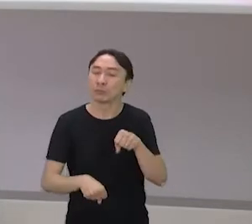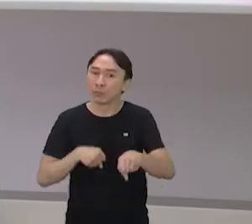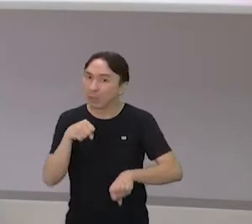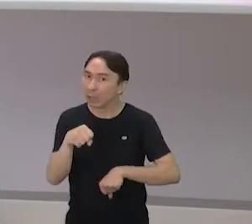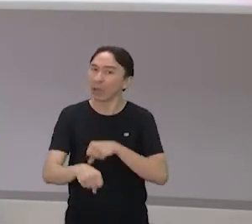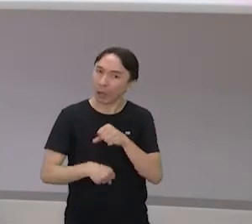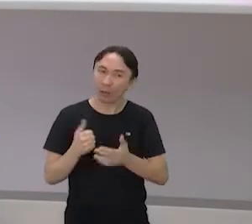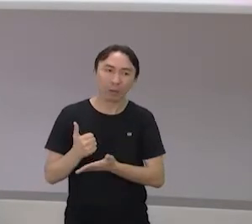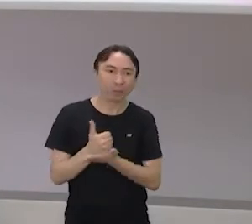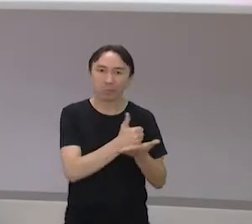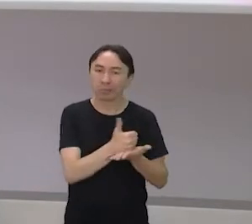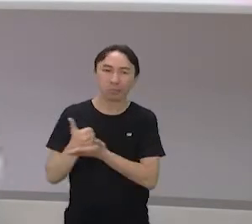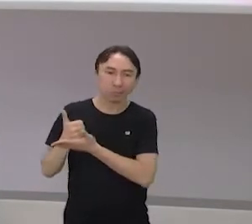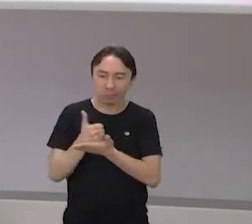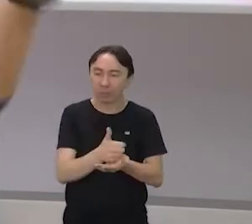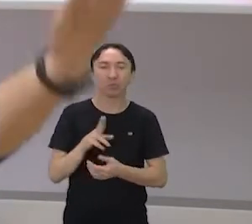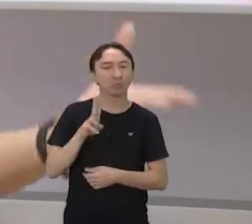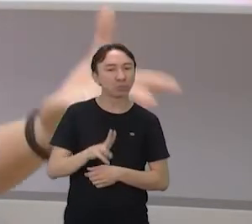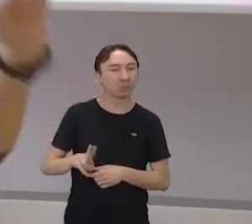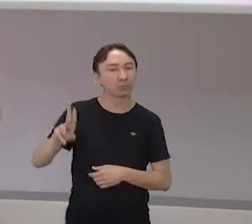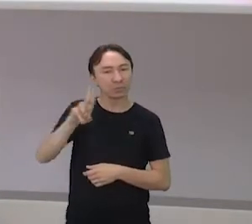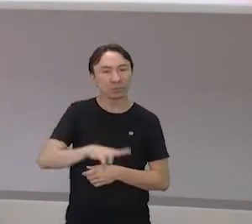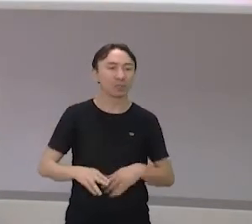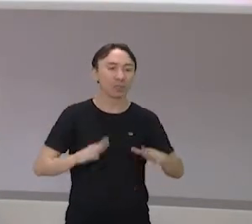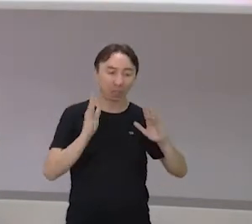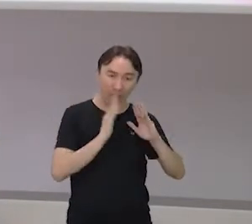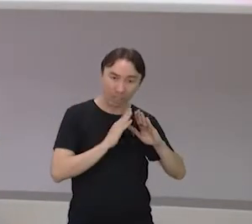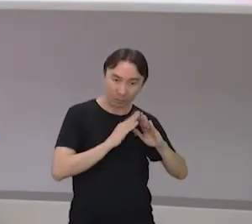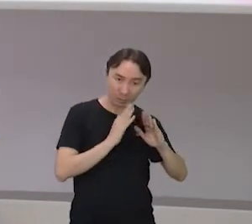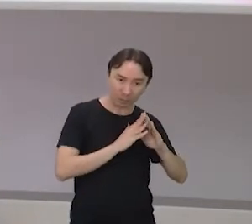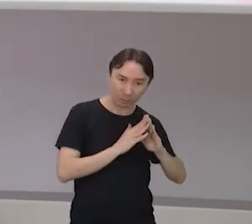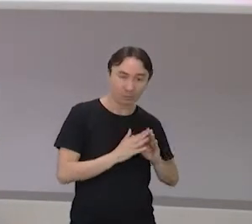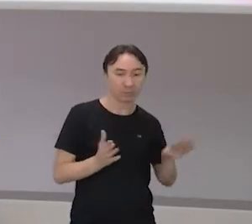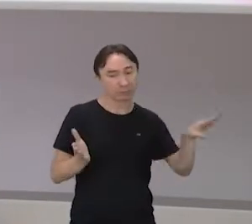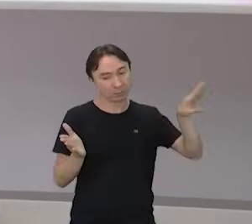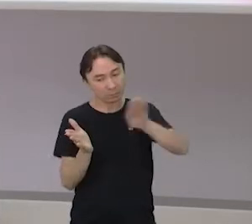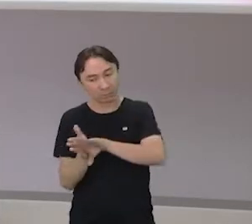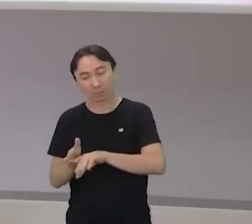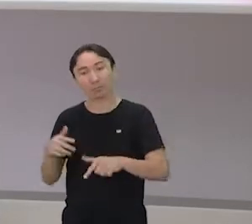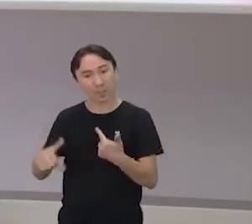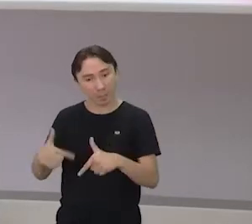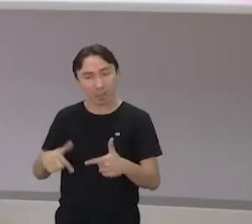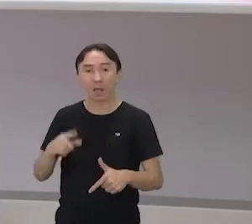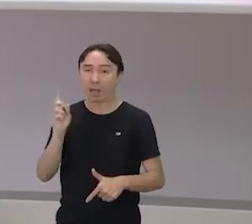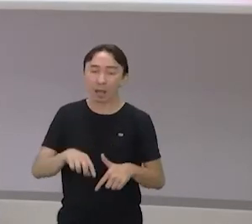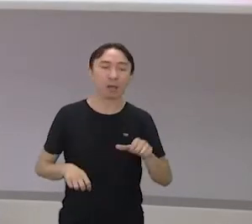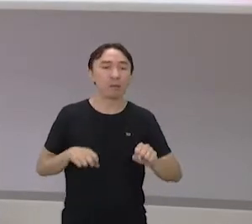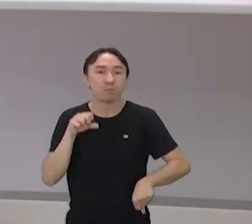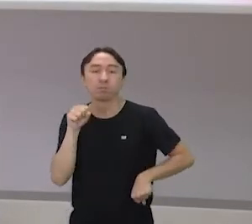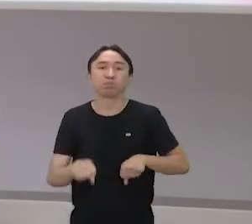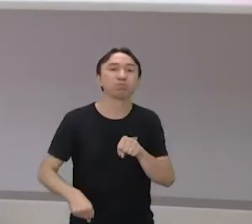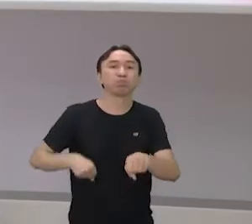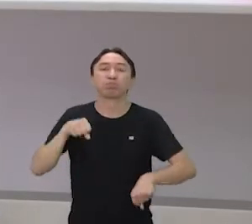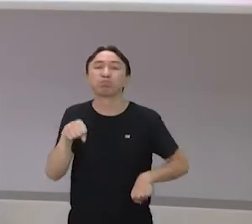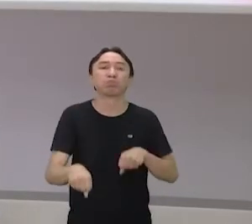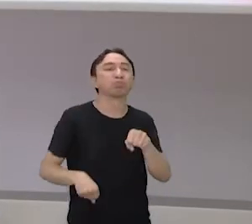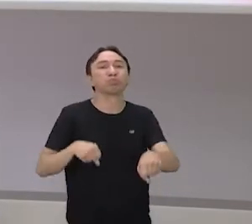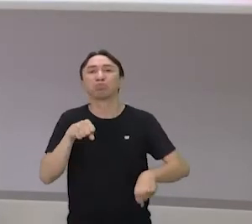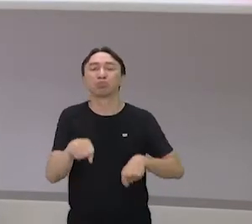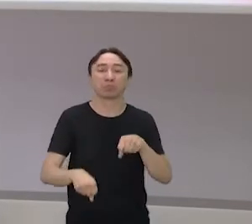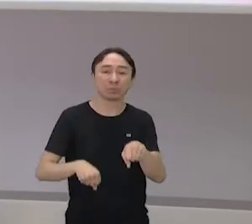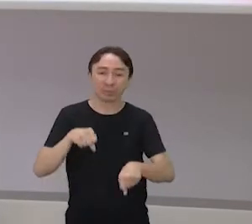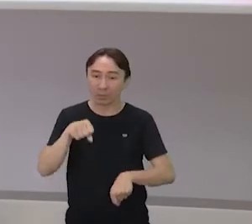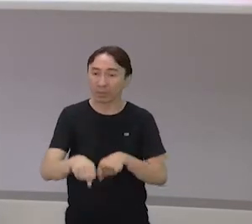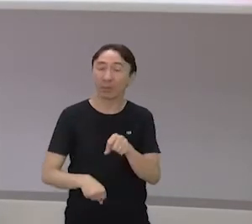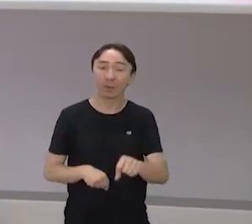de transporte. Ela vem de sua residência aqui para o nosso trabalho usando a bicicleta aí como meio de transporte, mas isso